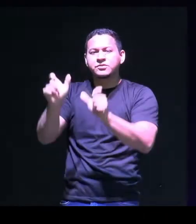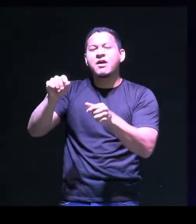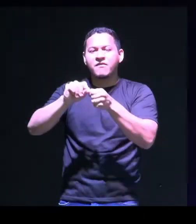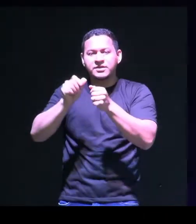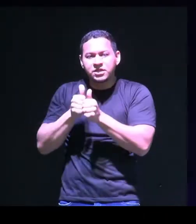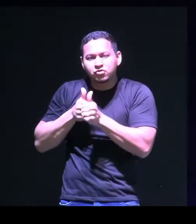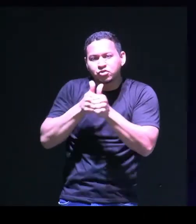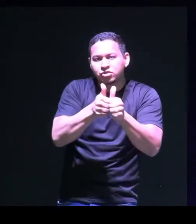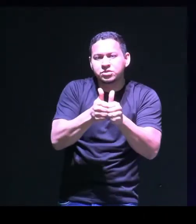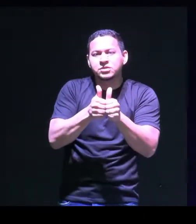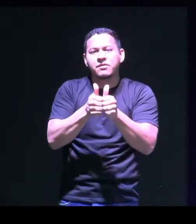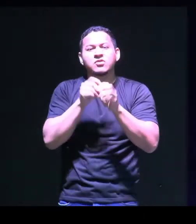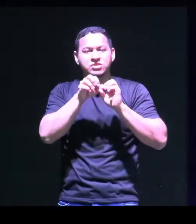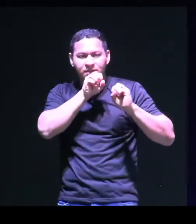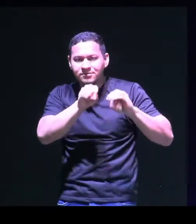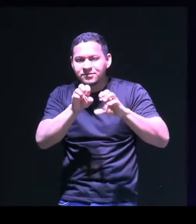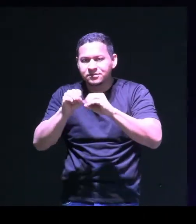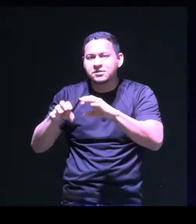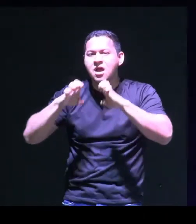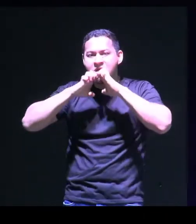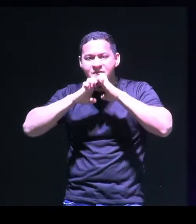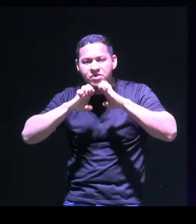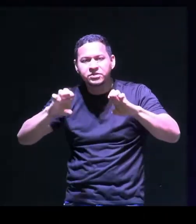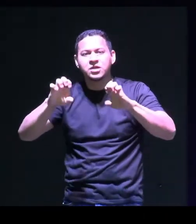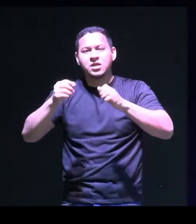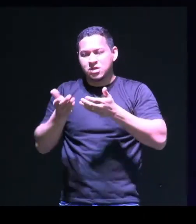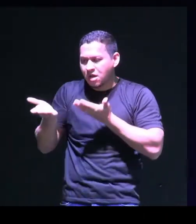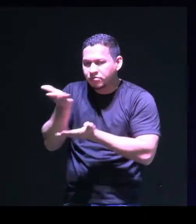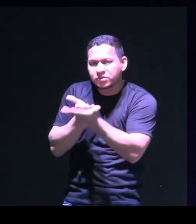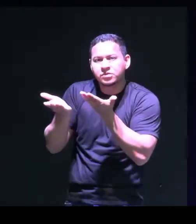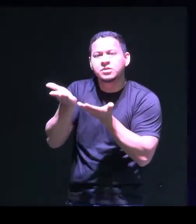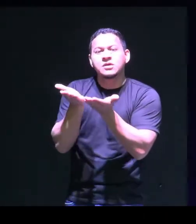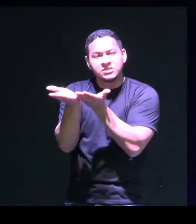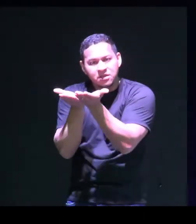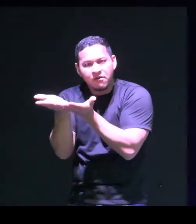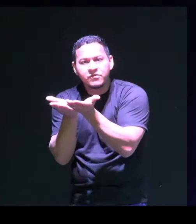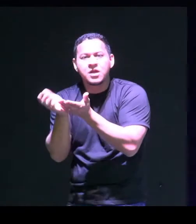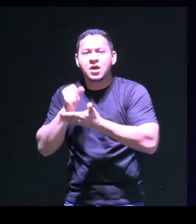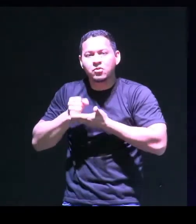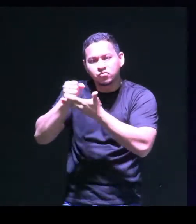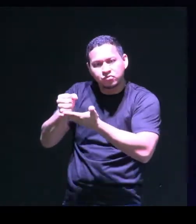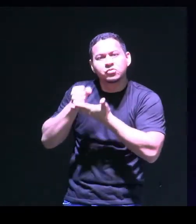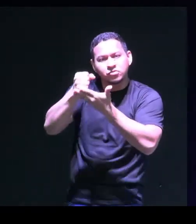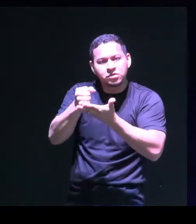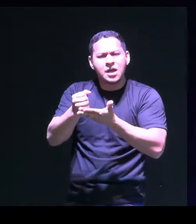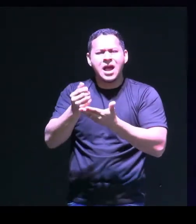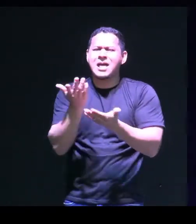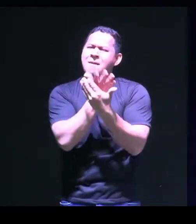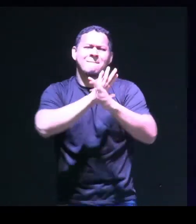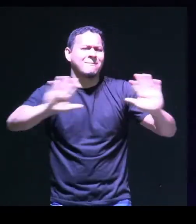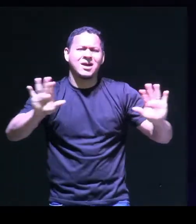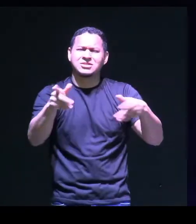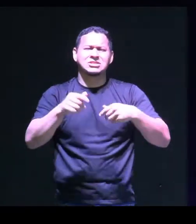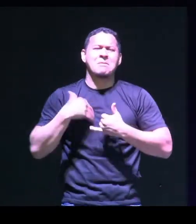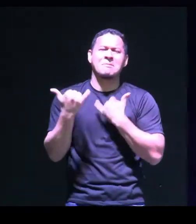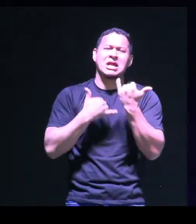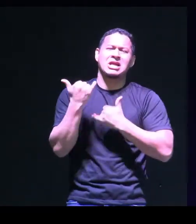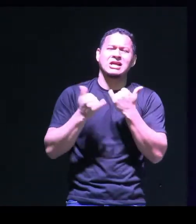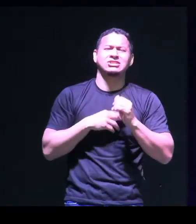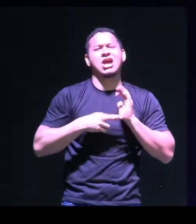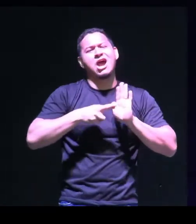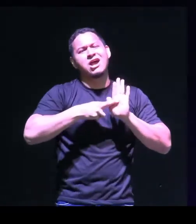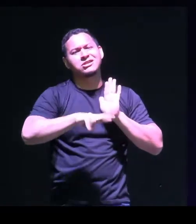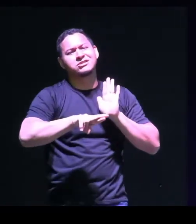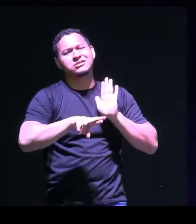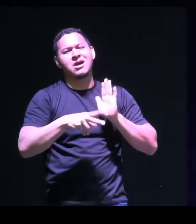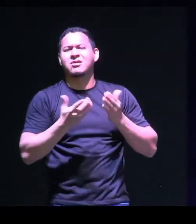discípulo das pessoas, você está olhando para os lados e ajudando os outros. Está na hora de parar de ficar brincando de religião,